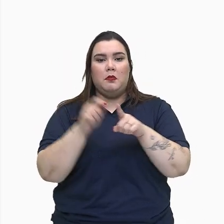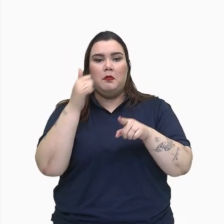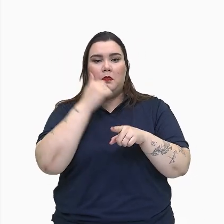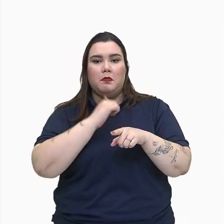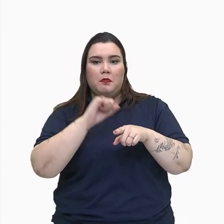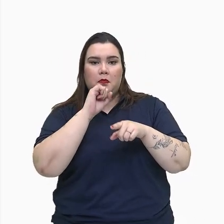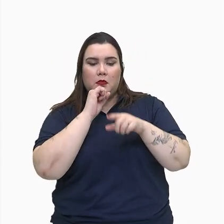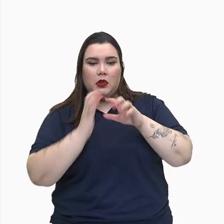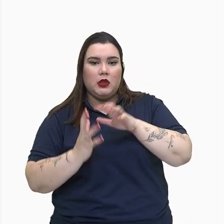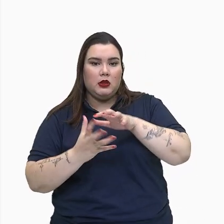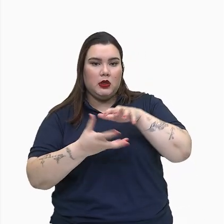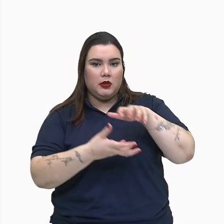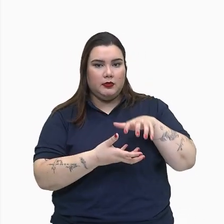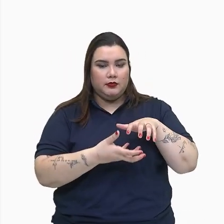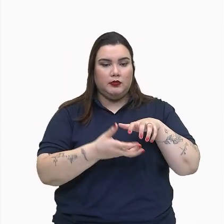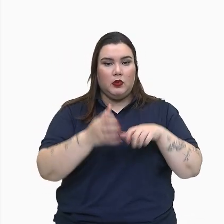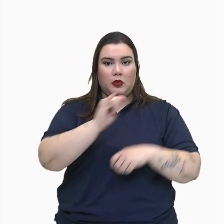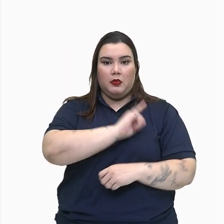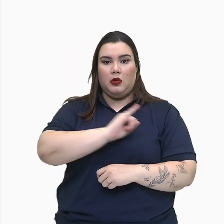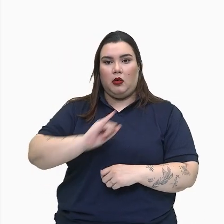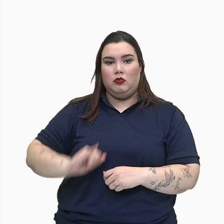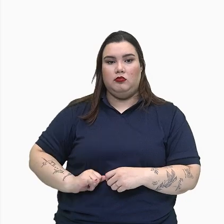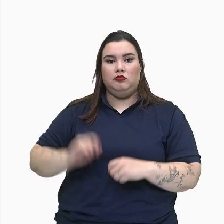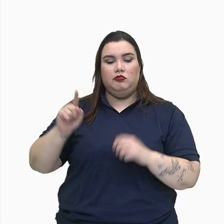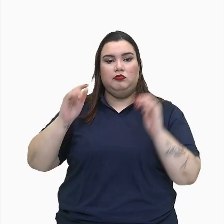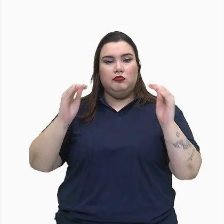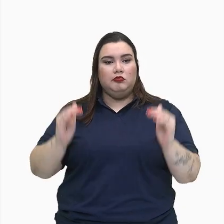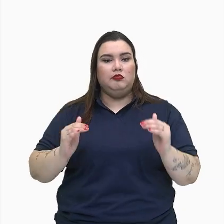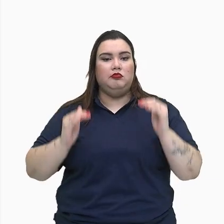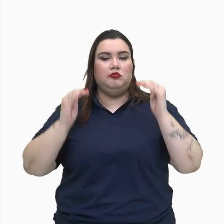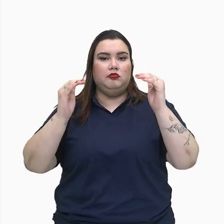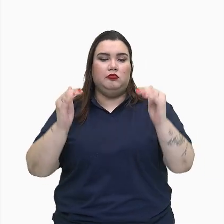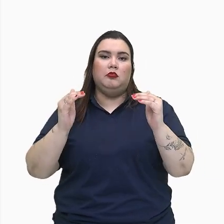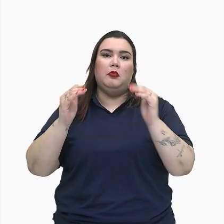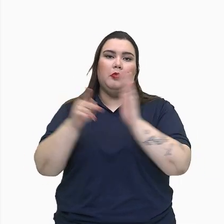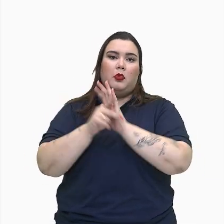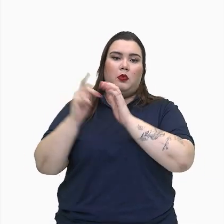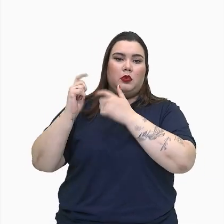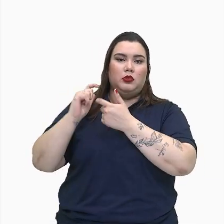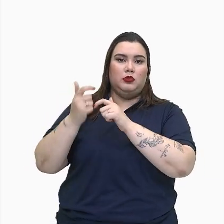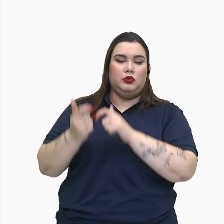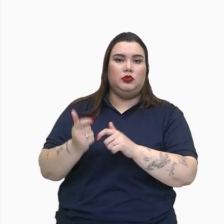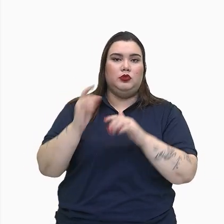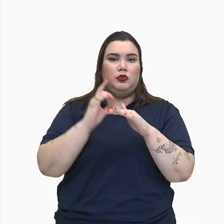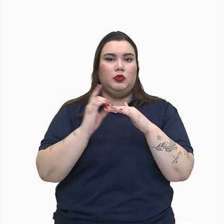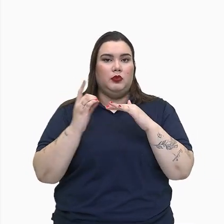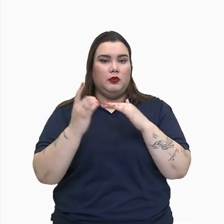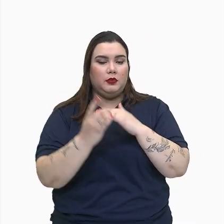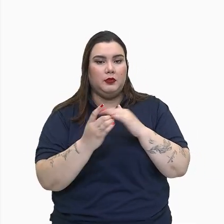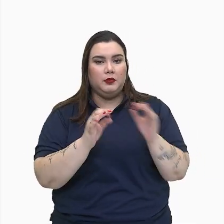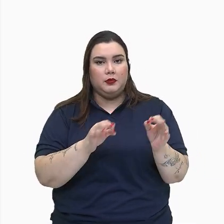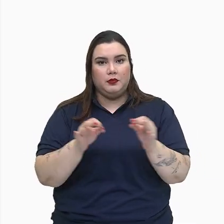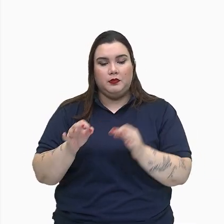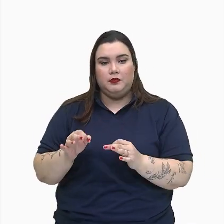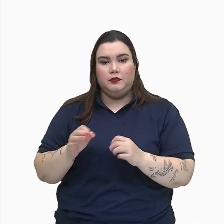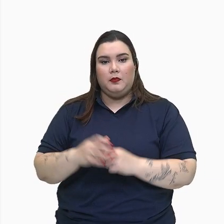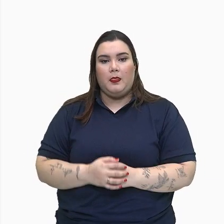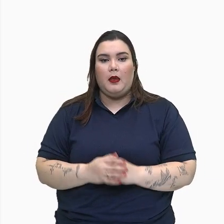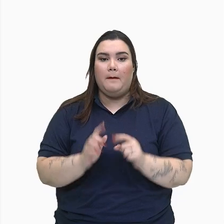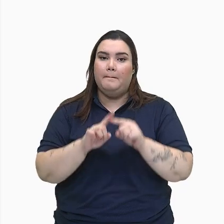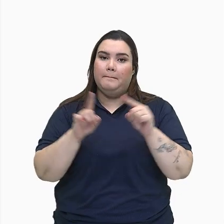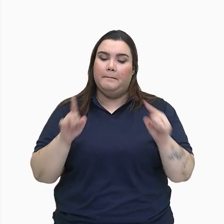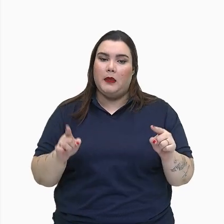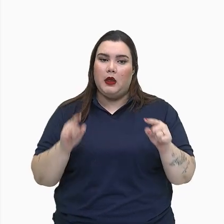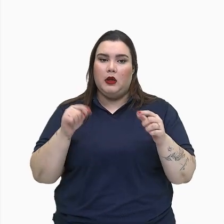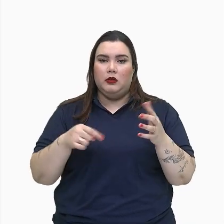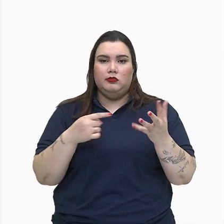Pachamama, ou Mãe Terra. O imperador era considerado um descendente divino, mas, de modo geral, mesmo com